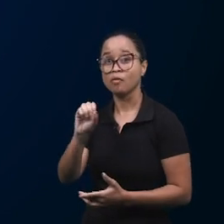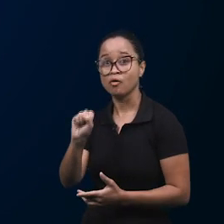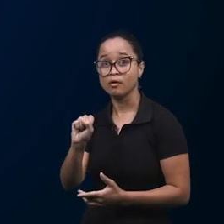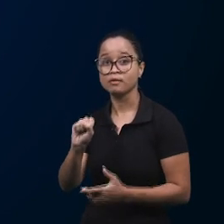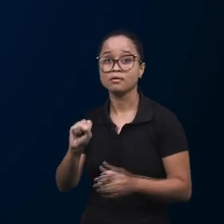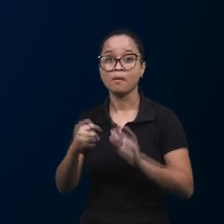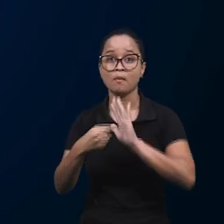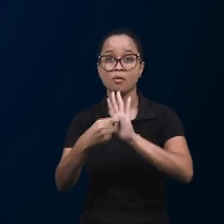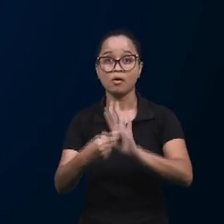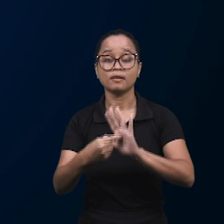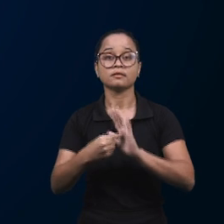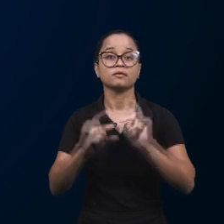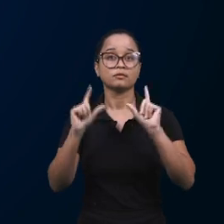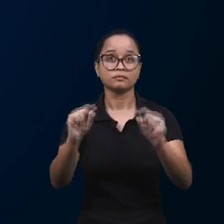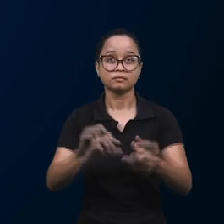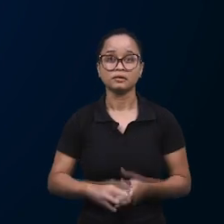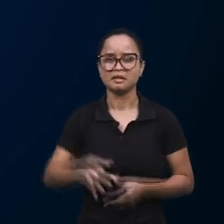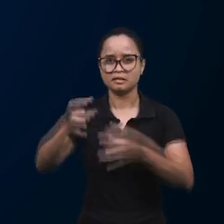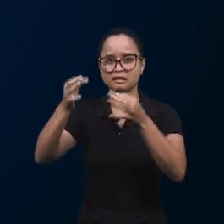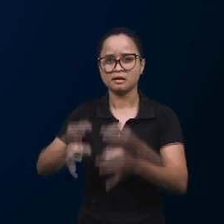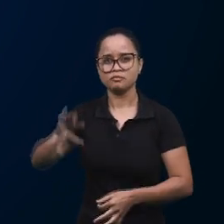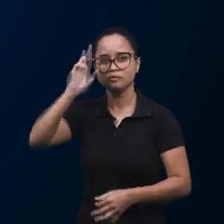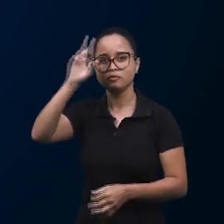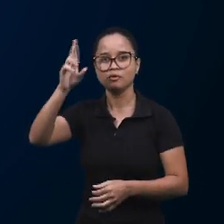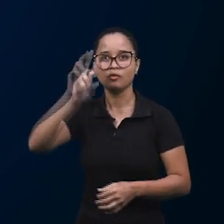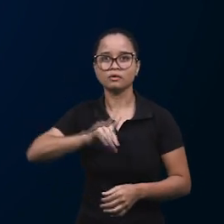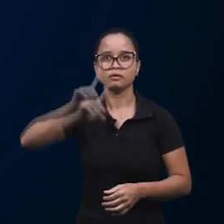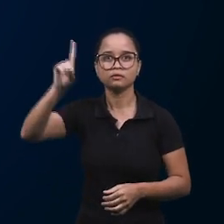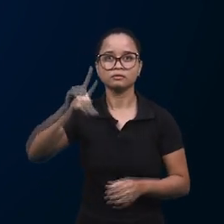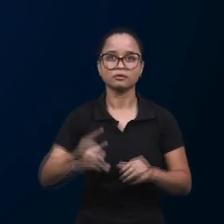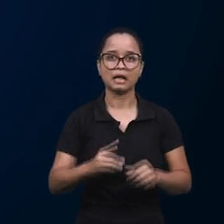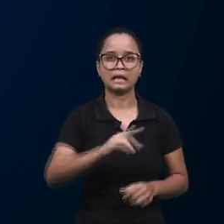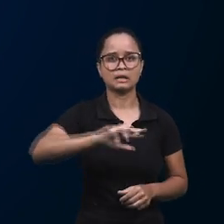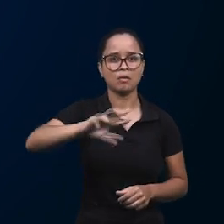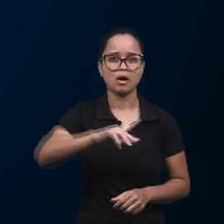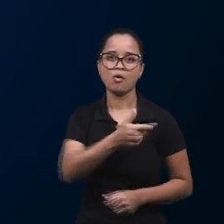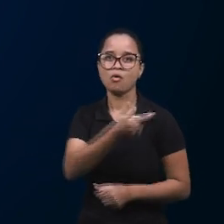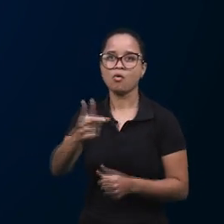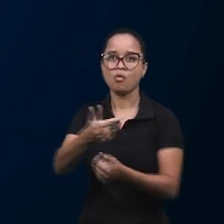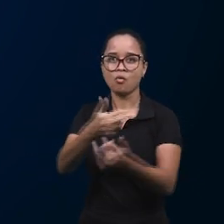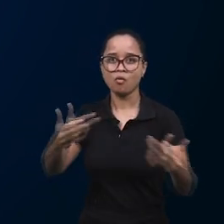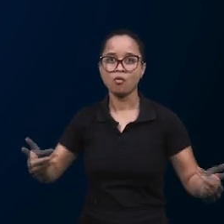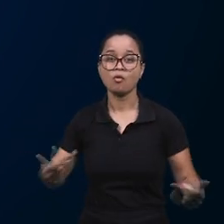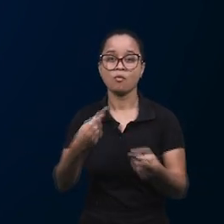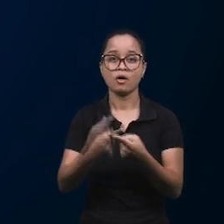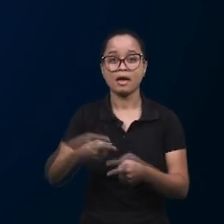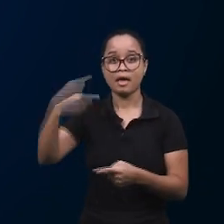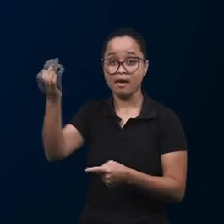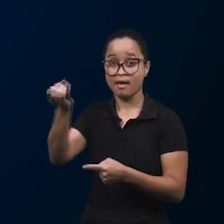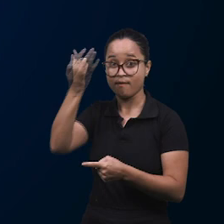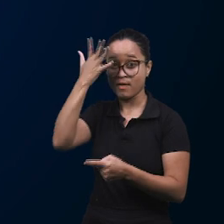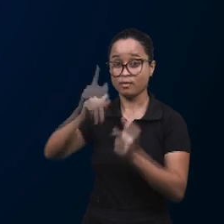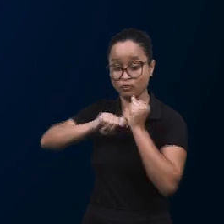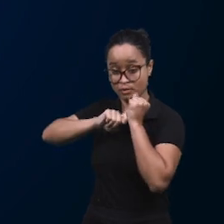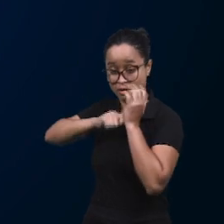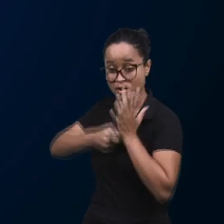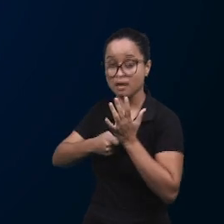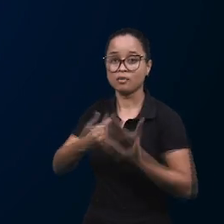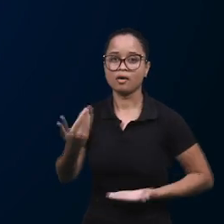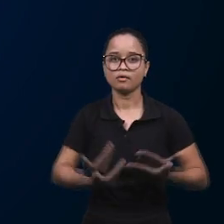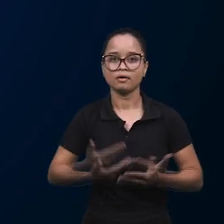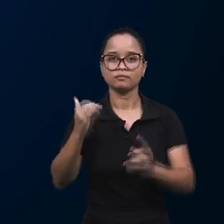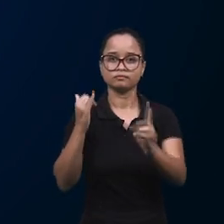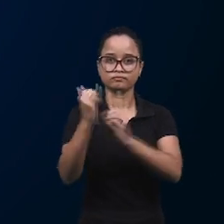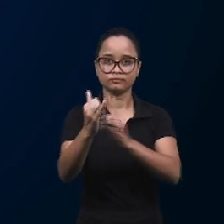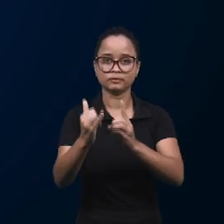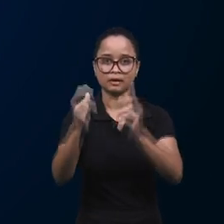7, nos diz: certamente o Senhor Deus não fará coisa alguma sem primeiro revelar o segredo aos seus servos, os profetas.